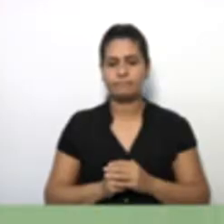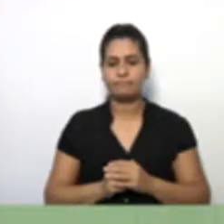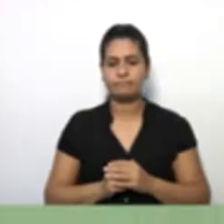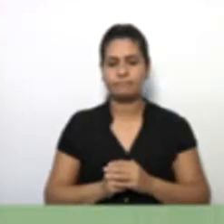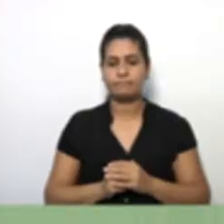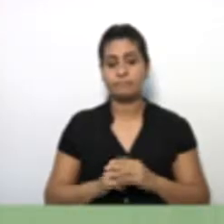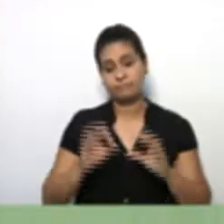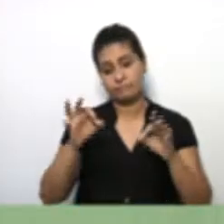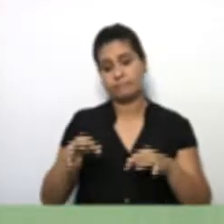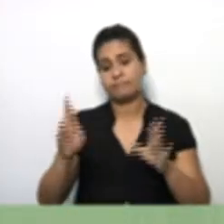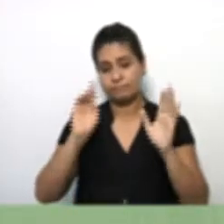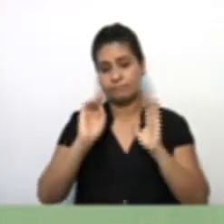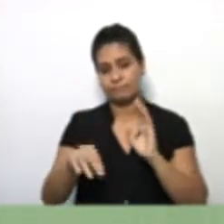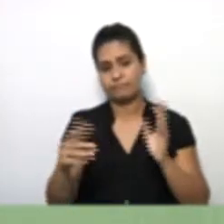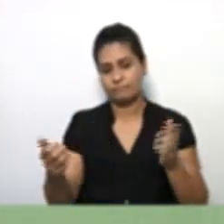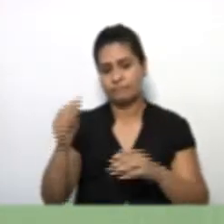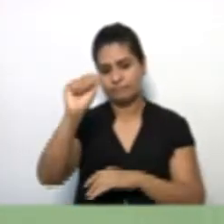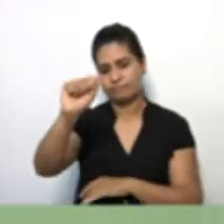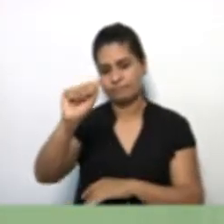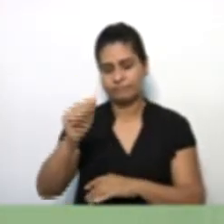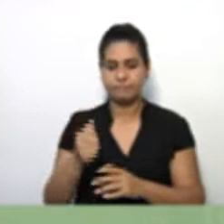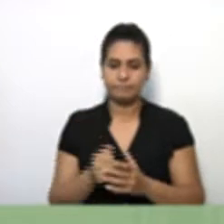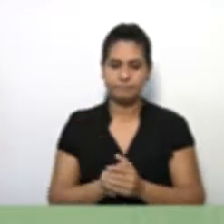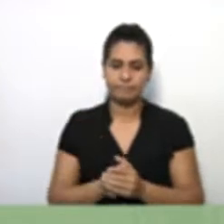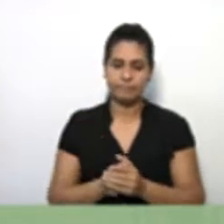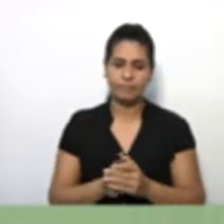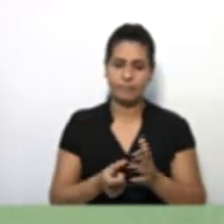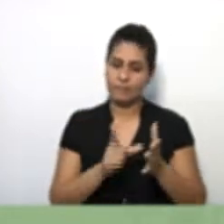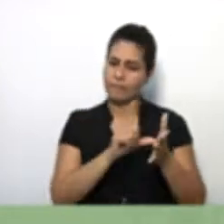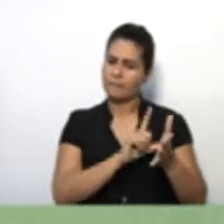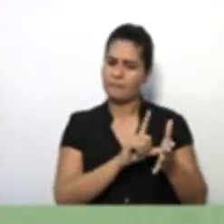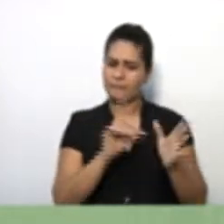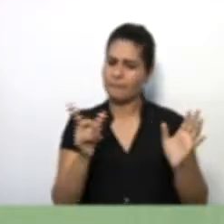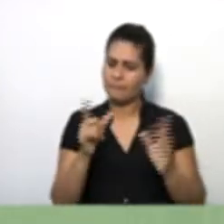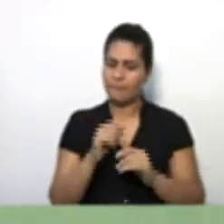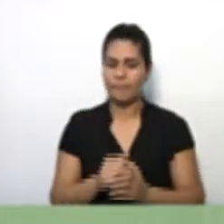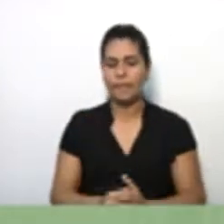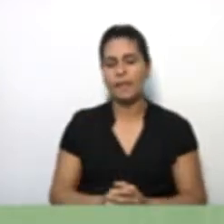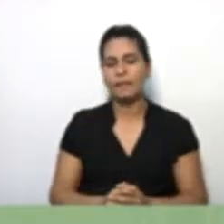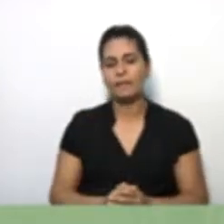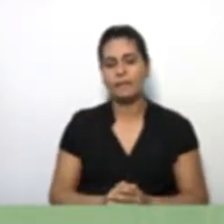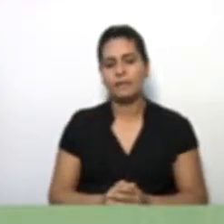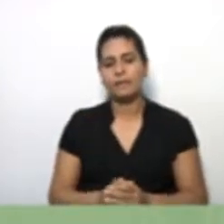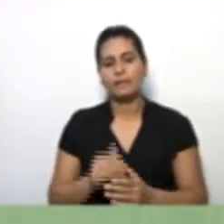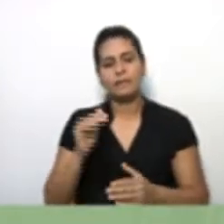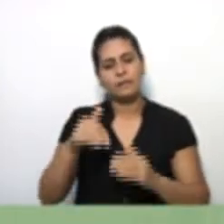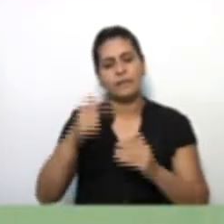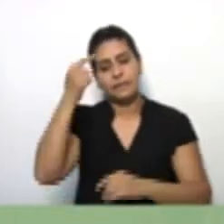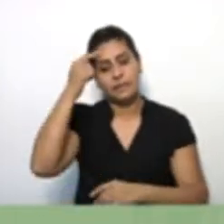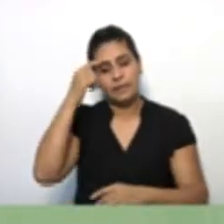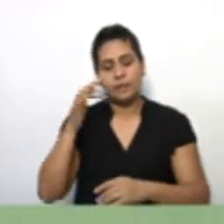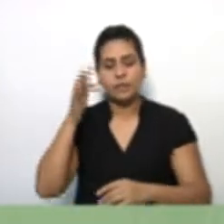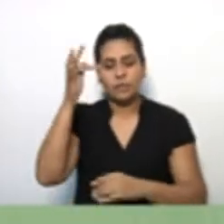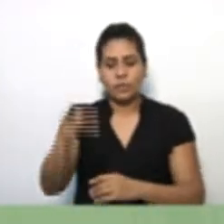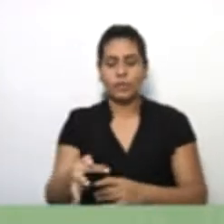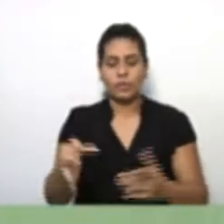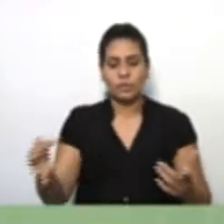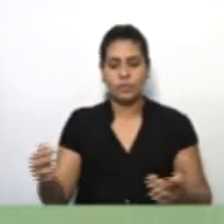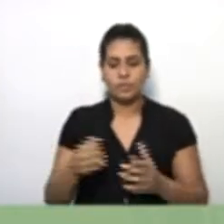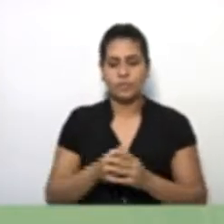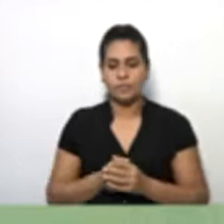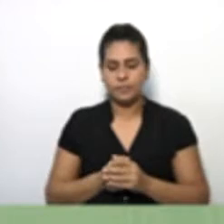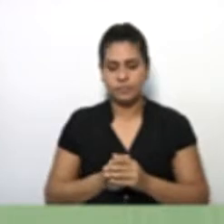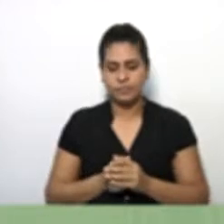a resposta certa, a letra A, né, planejar e determinar antecipadamente o que será colocado em prática, a forma como será